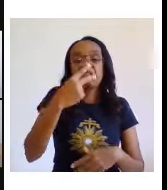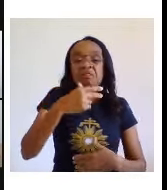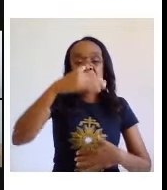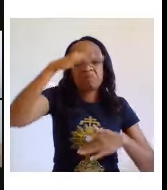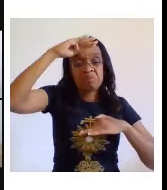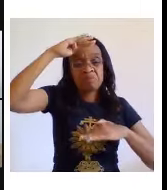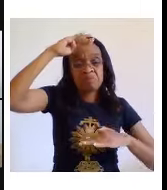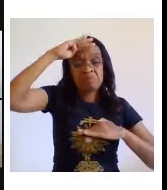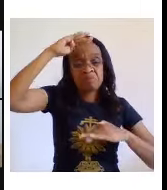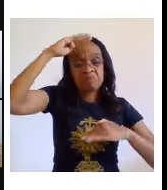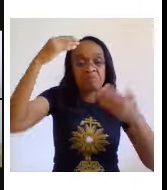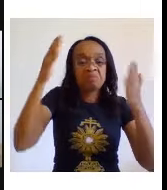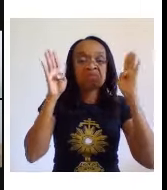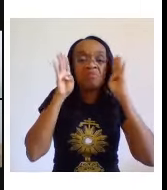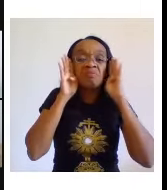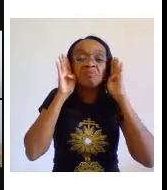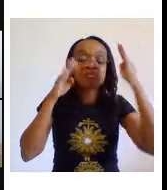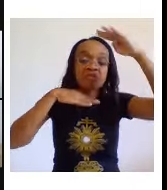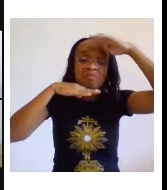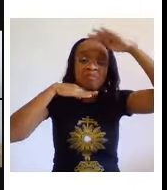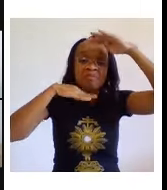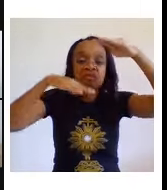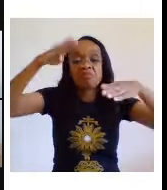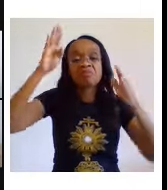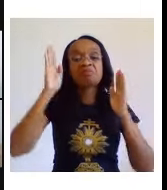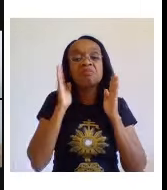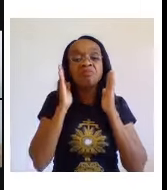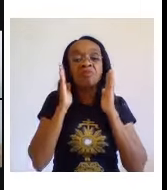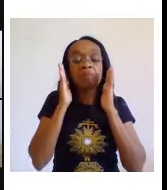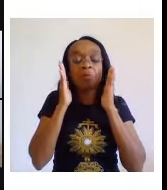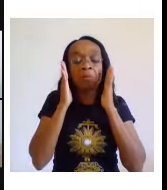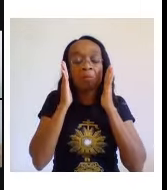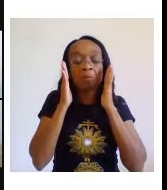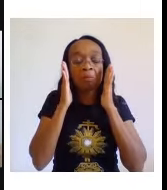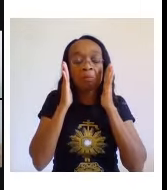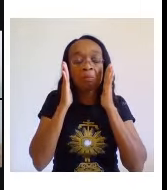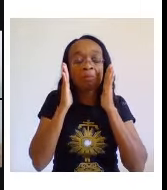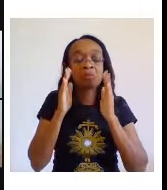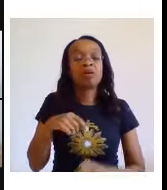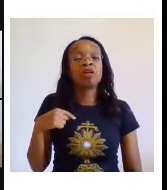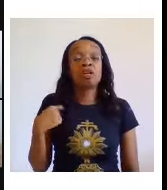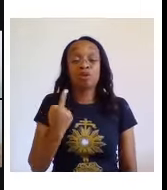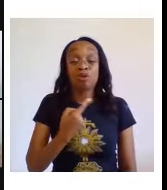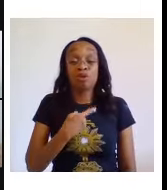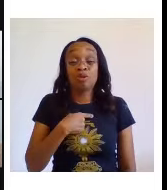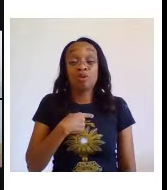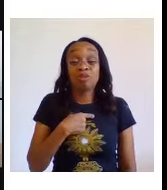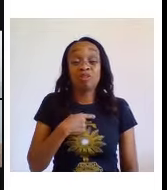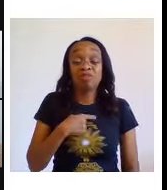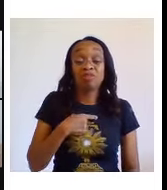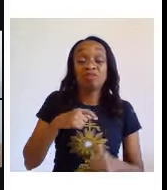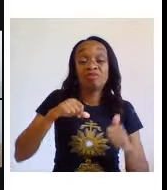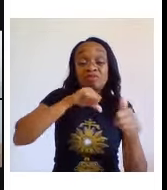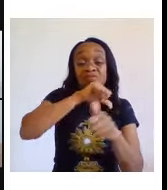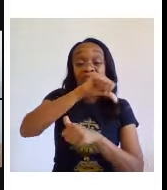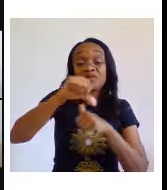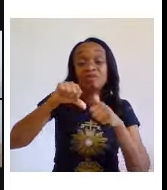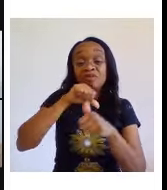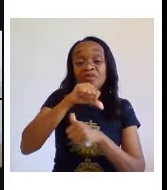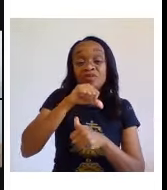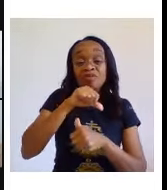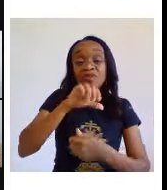cego. Por vezes, a gente, e aí remete à questão da empatia, né?